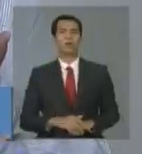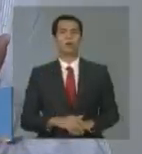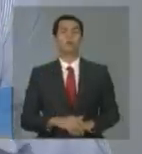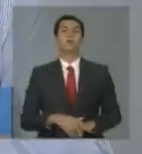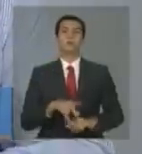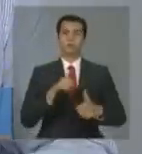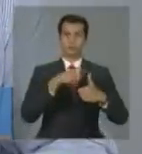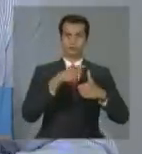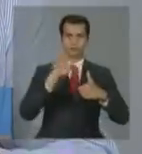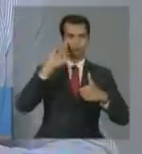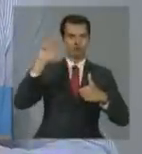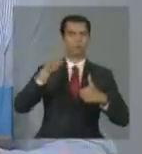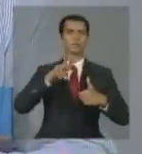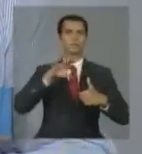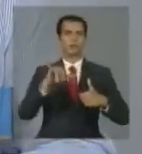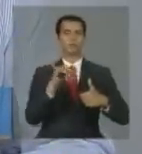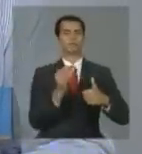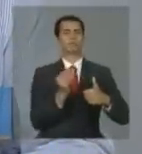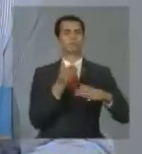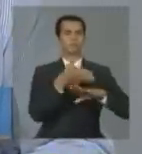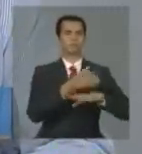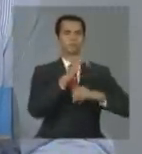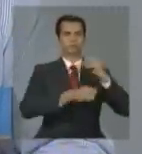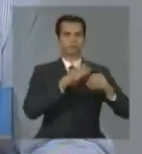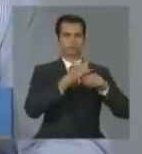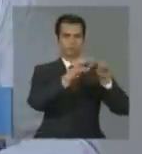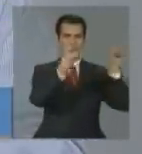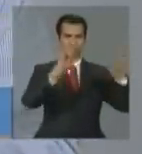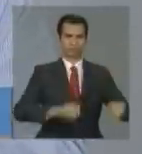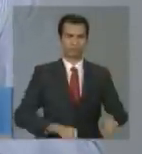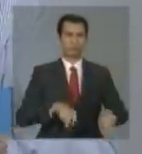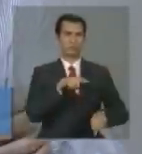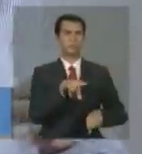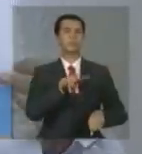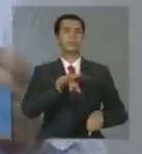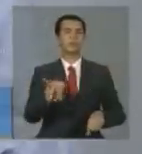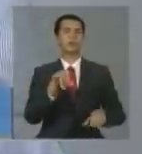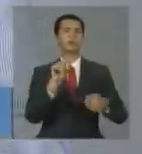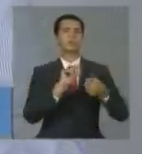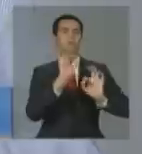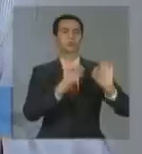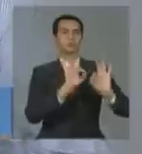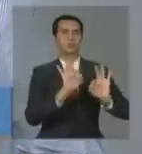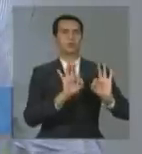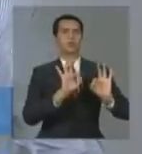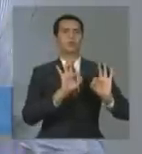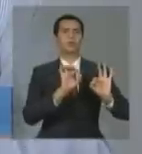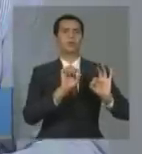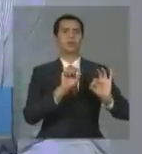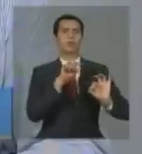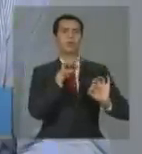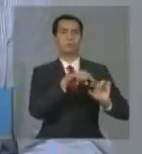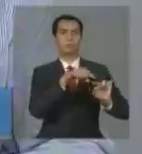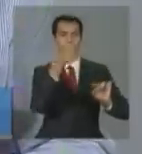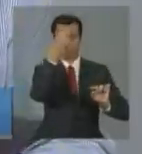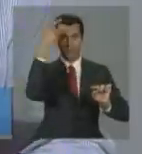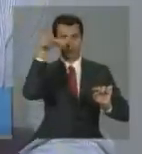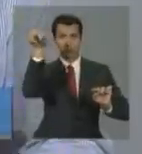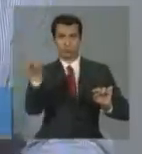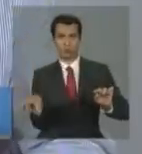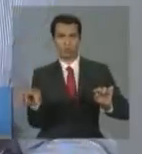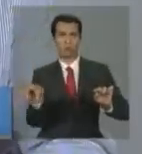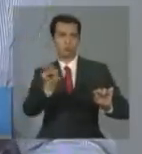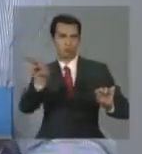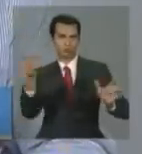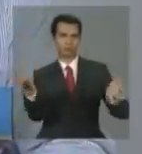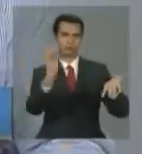usuários, definir o perfil adequado para esse usuário, né, do sistema. Ele deve supervisionar esse usuário, já que